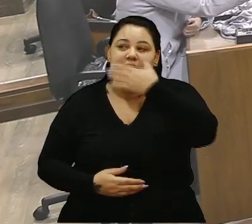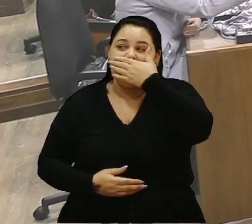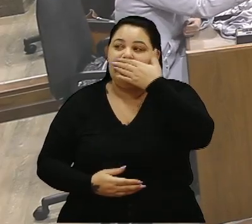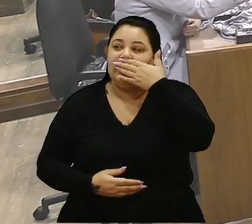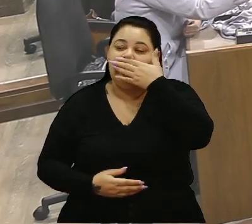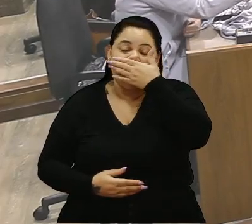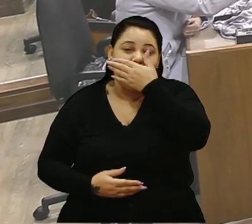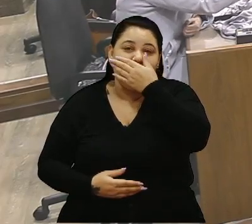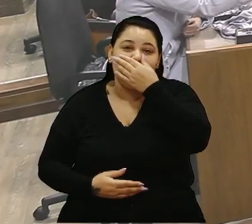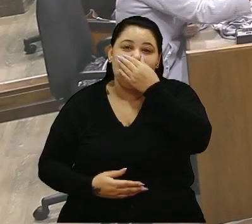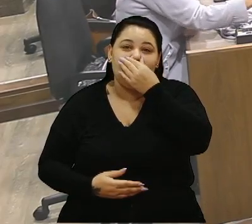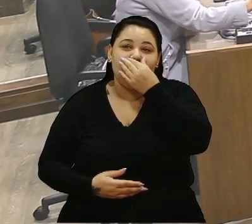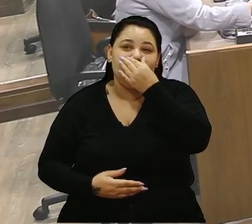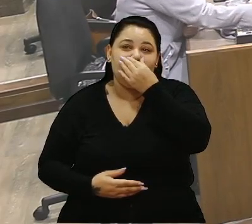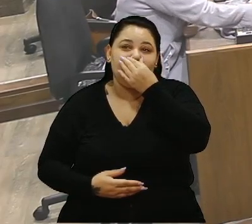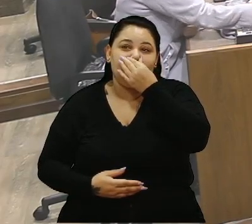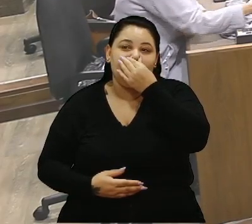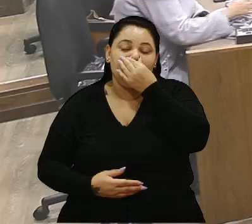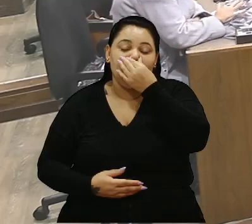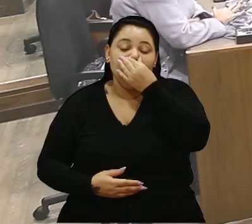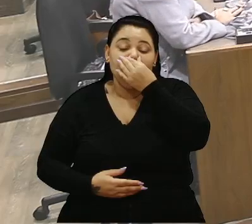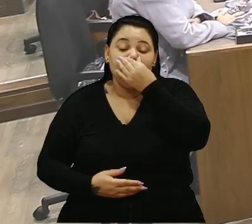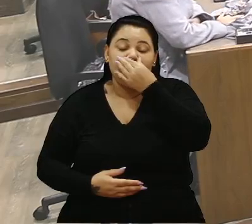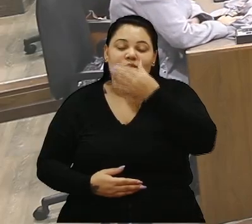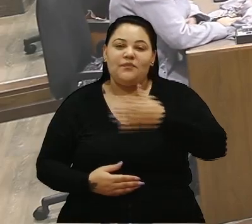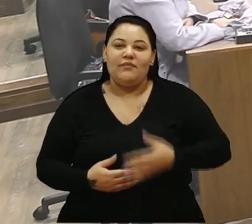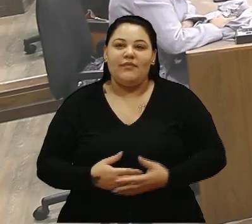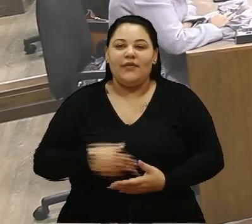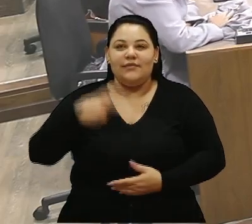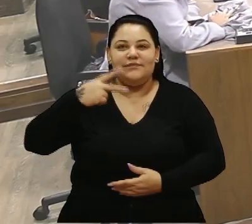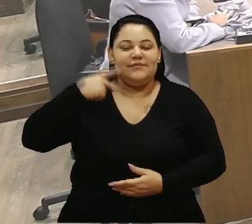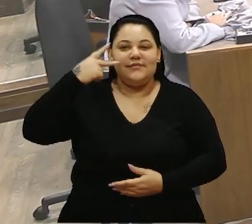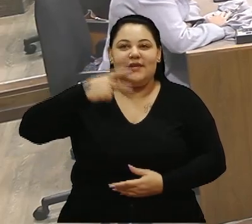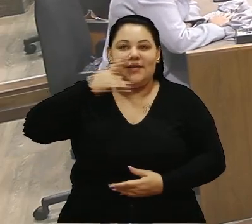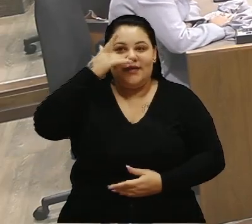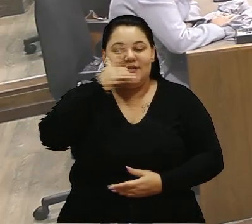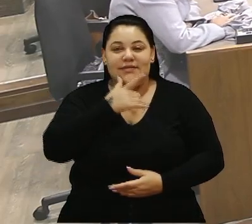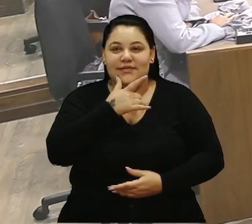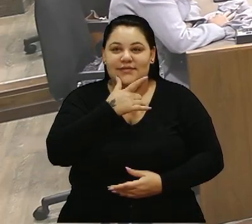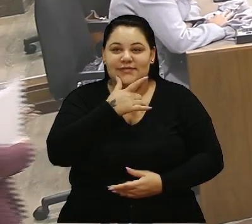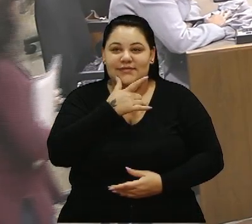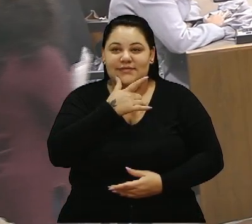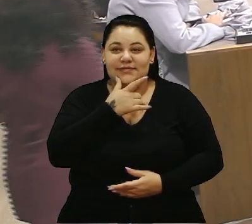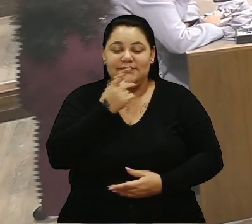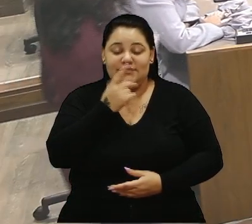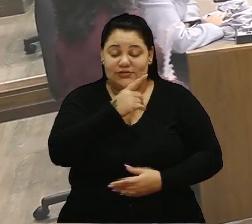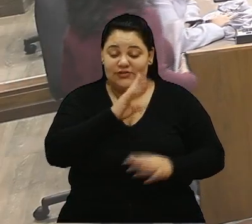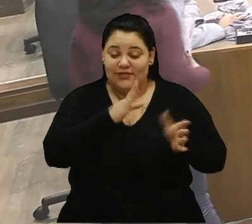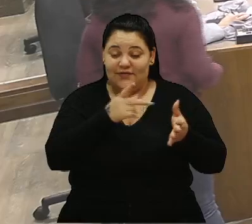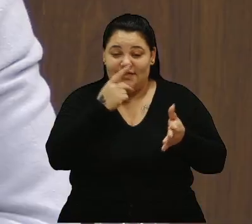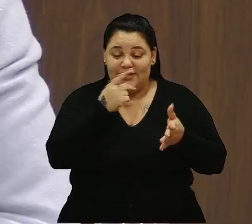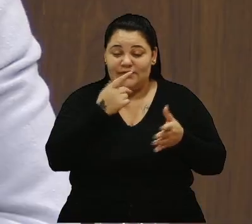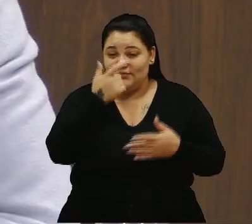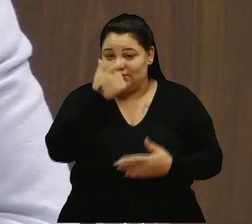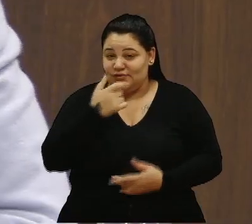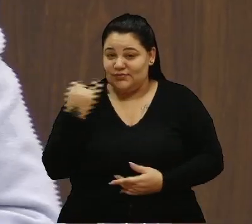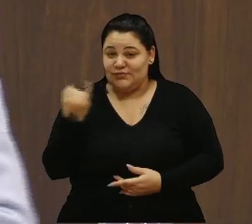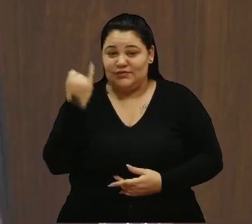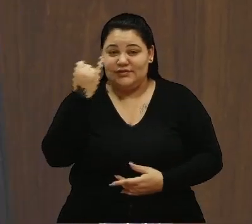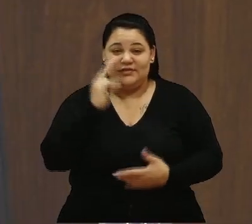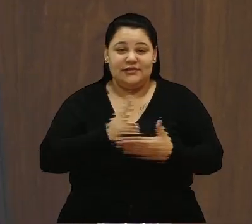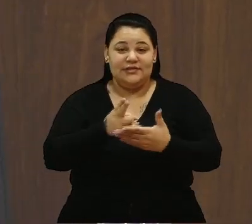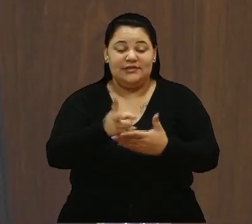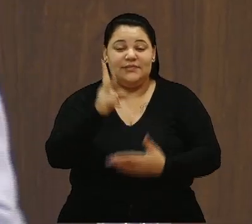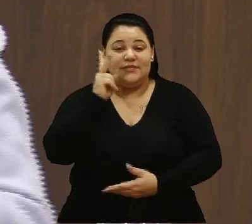Estela Balardim. Muito obrigado, vereador Lucas. Já que foi citado, e eu acho importante sempre relembrarmos que esta casa fez